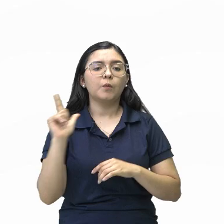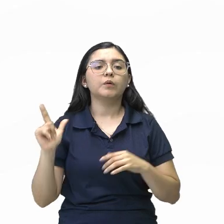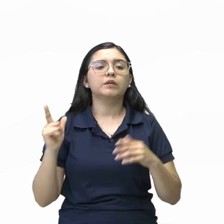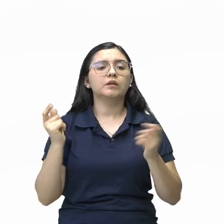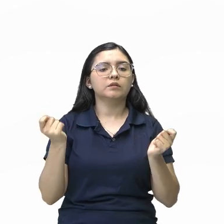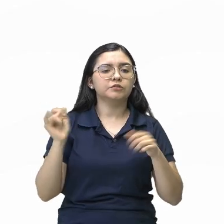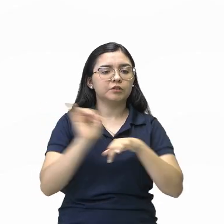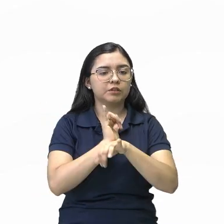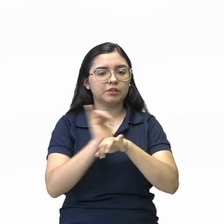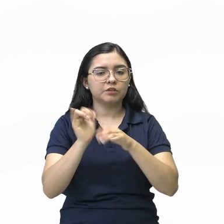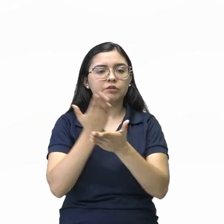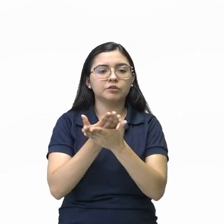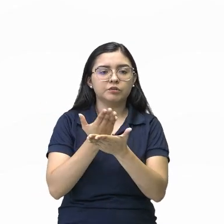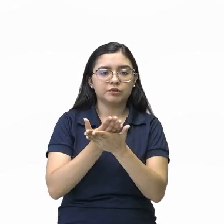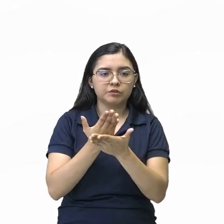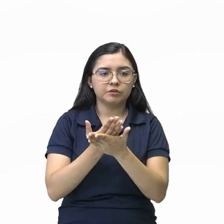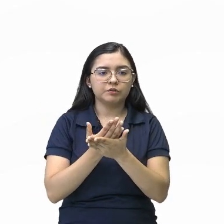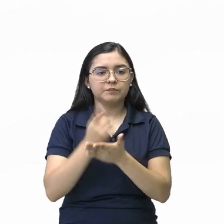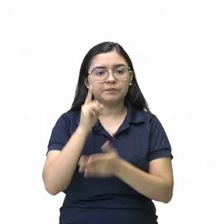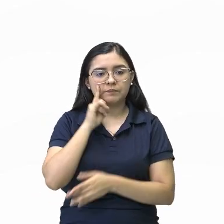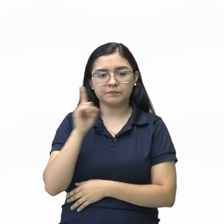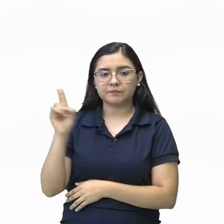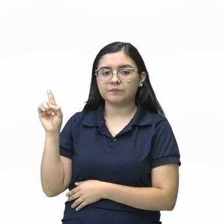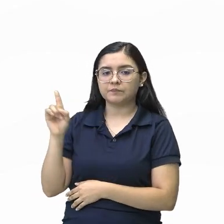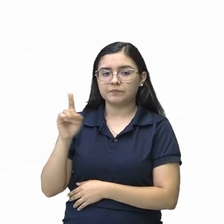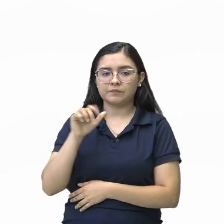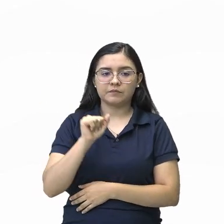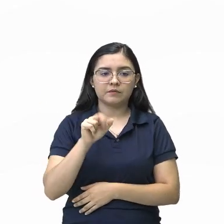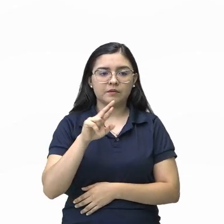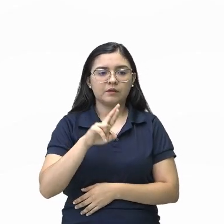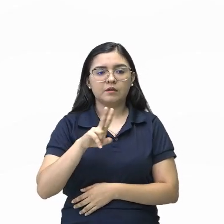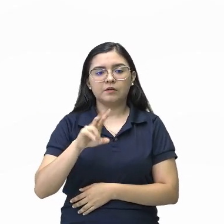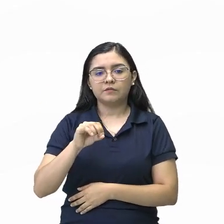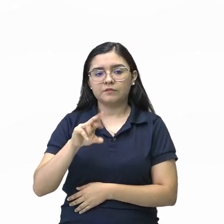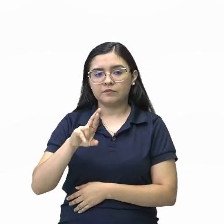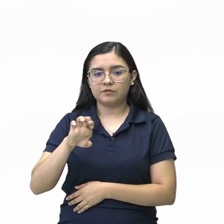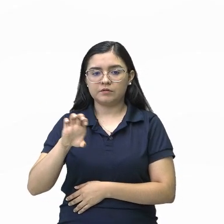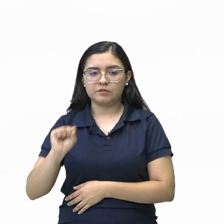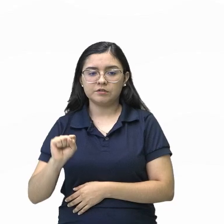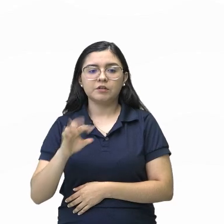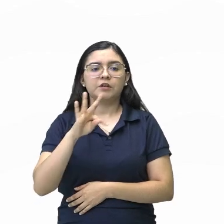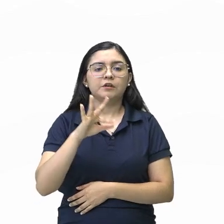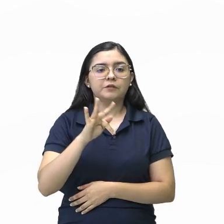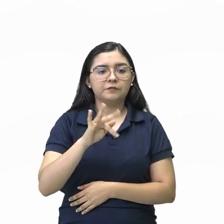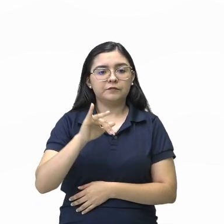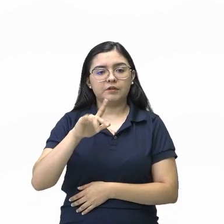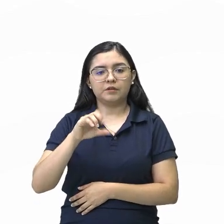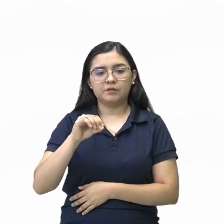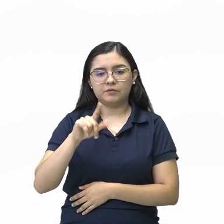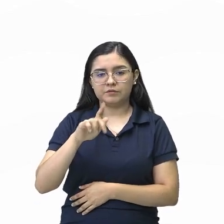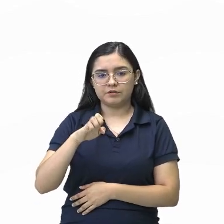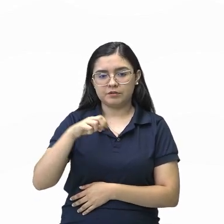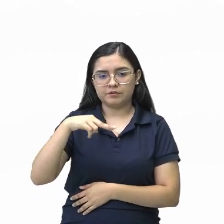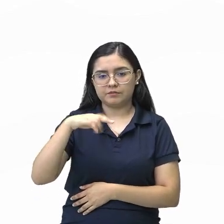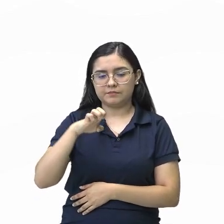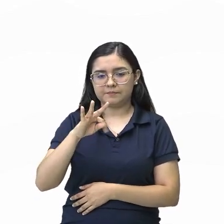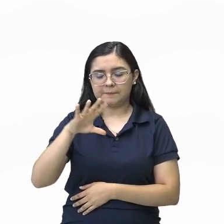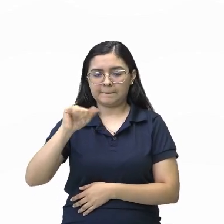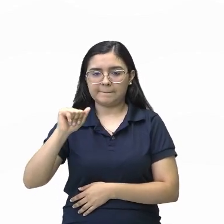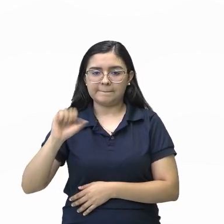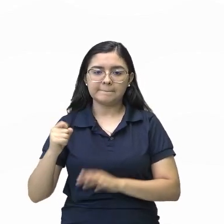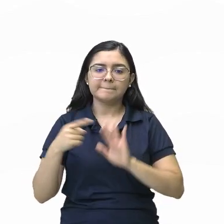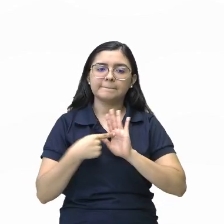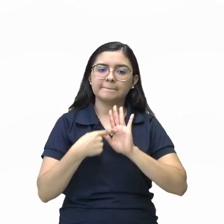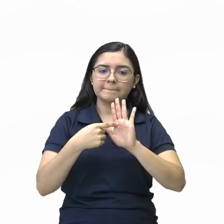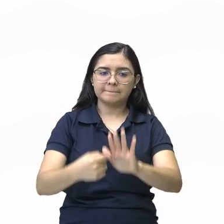né, as árvores filogenéticas. Sim, essas árvores mostram as relações